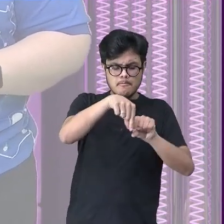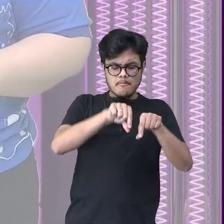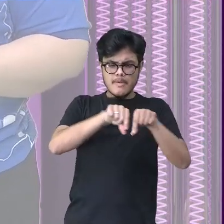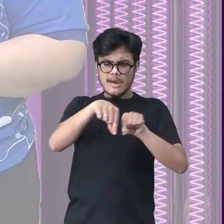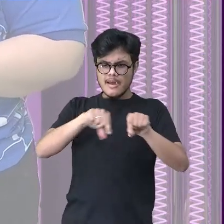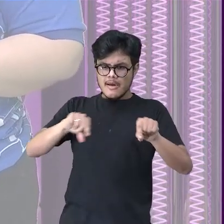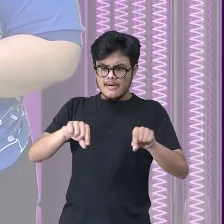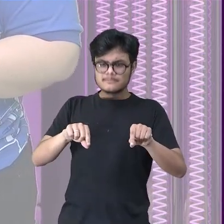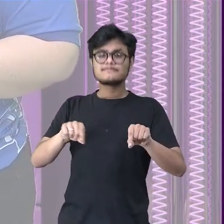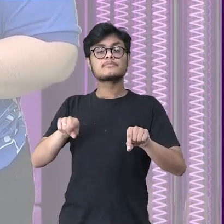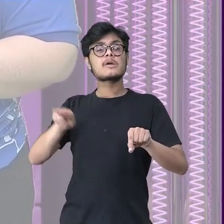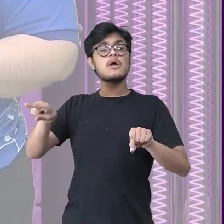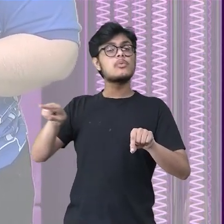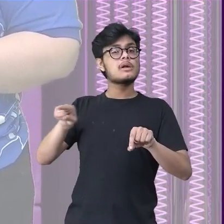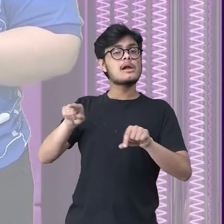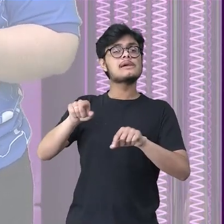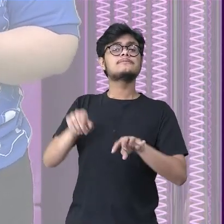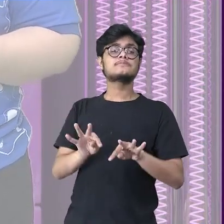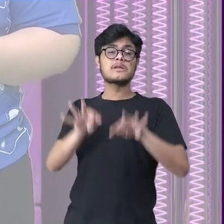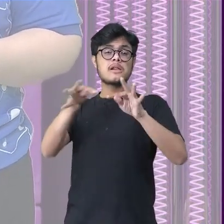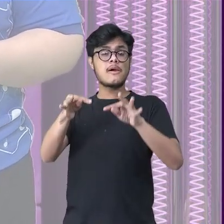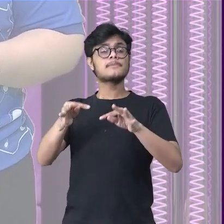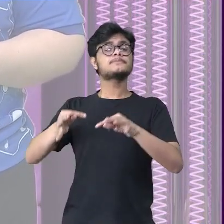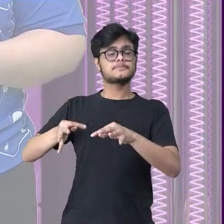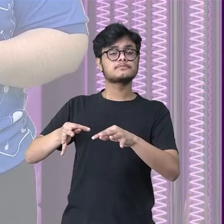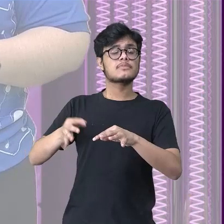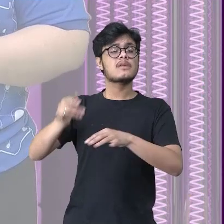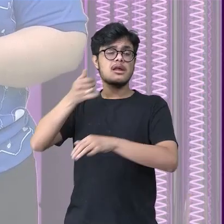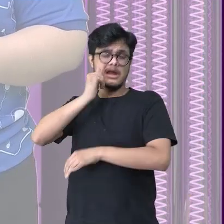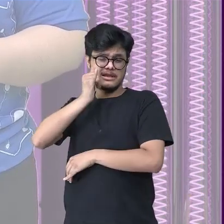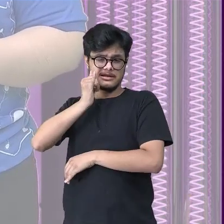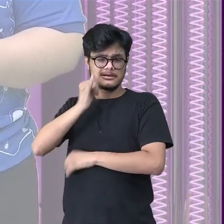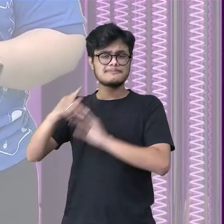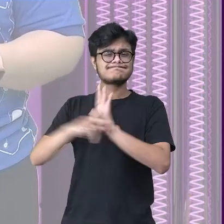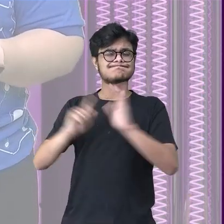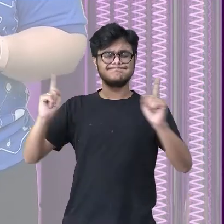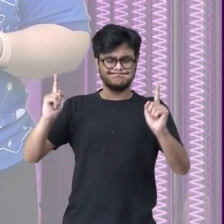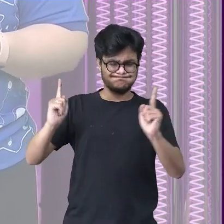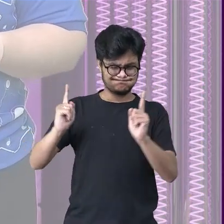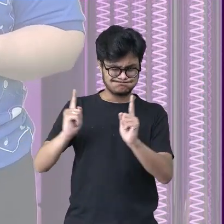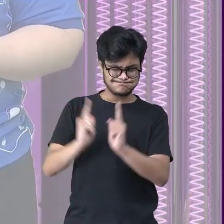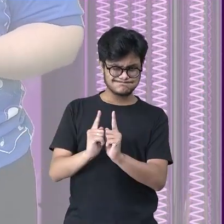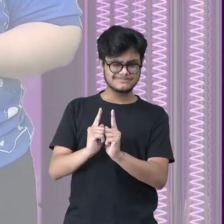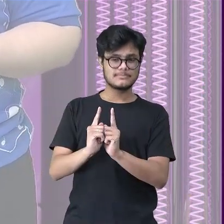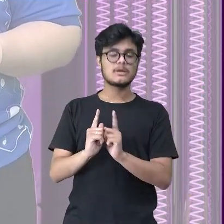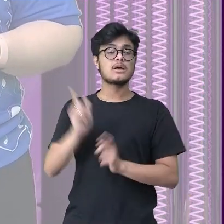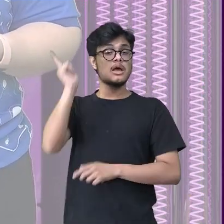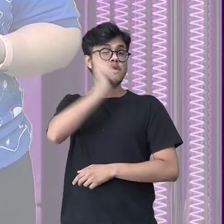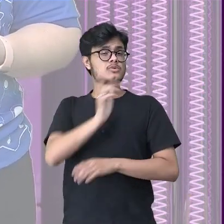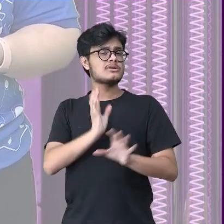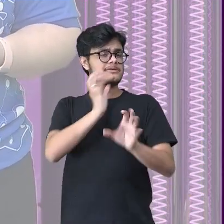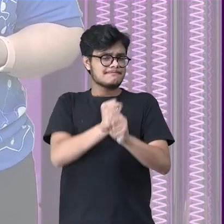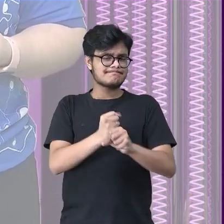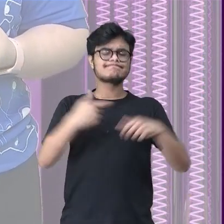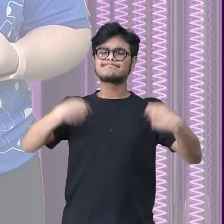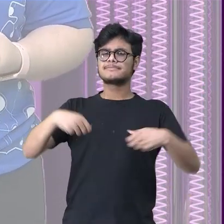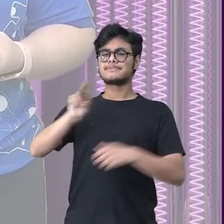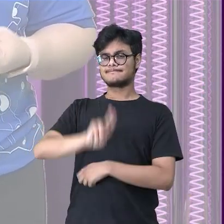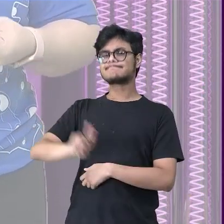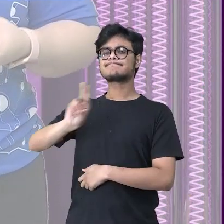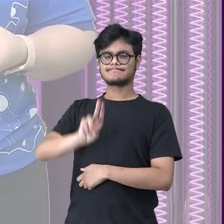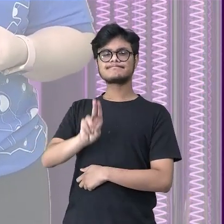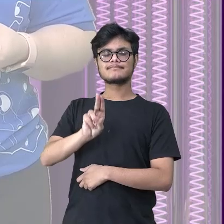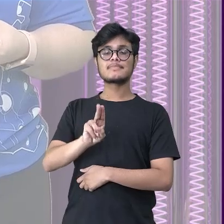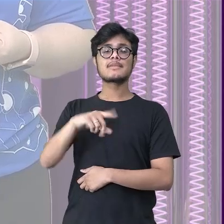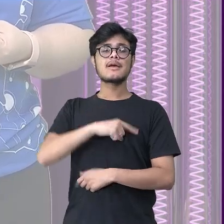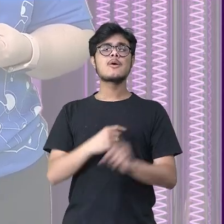componentes eletrônicos, né? Por quê? Porque é muito pequena a medida, né? Então, a gente precisa utilizar a unidade